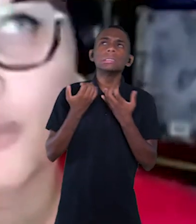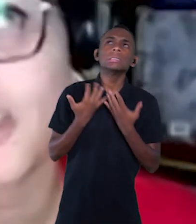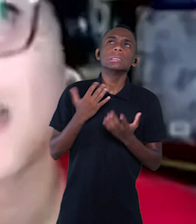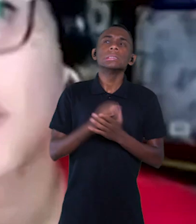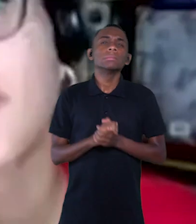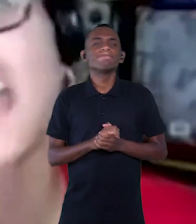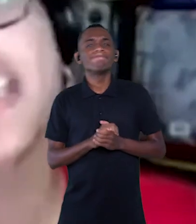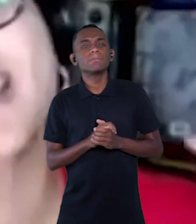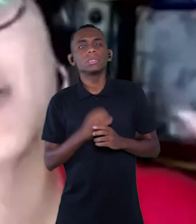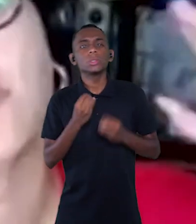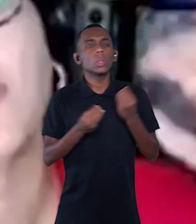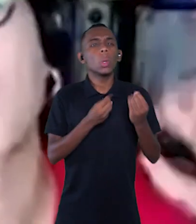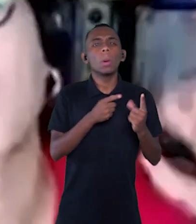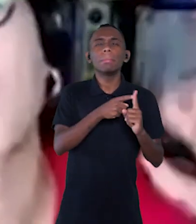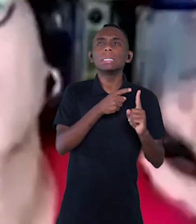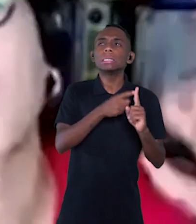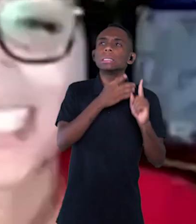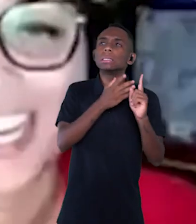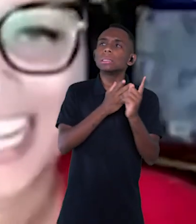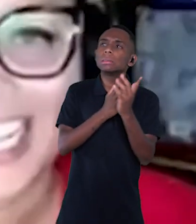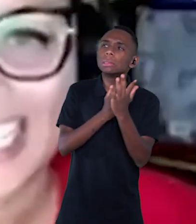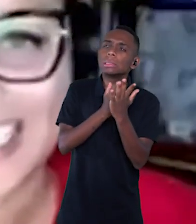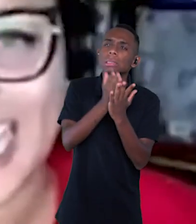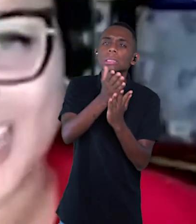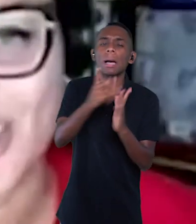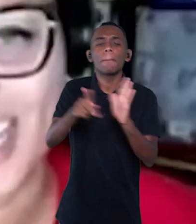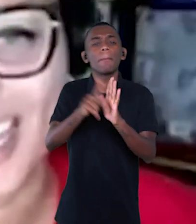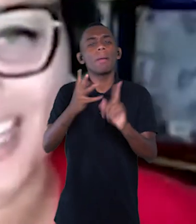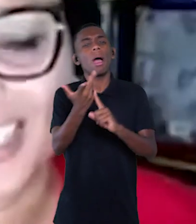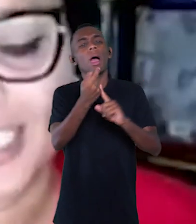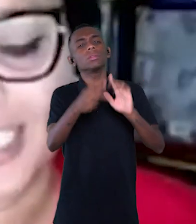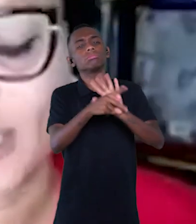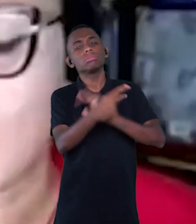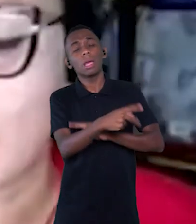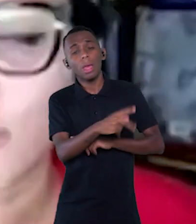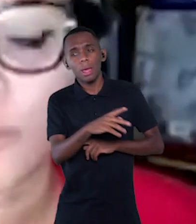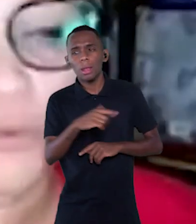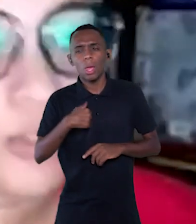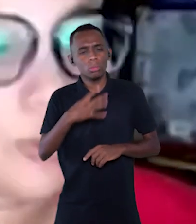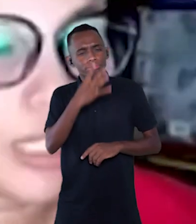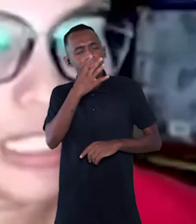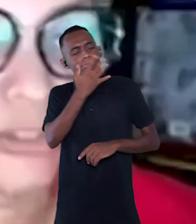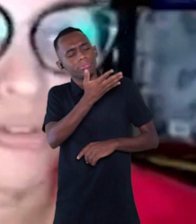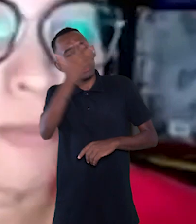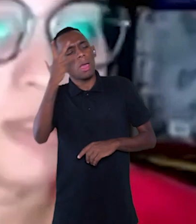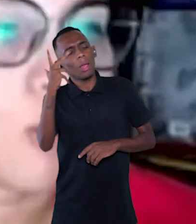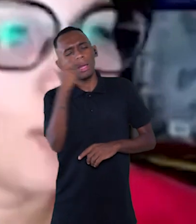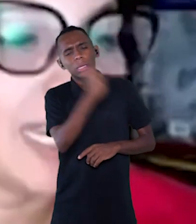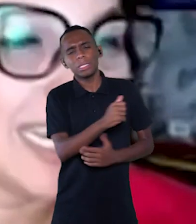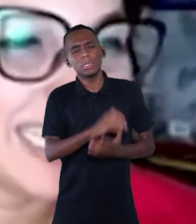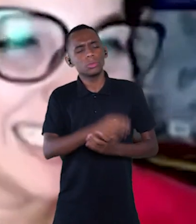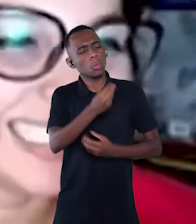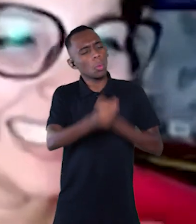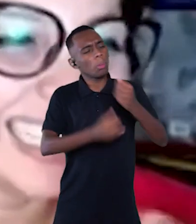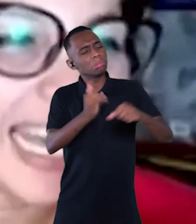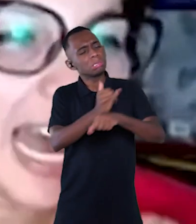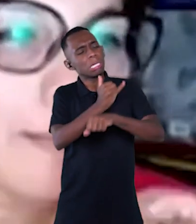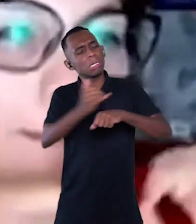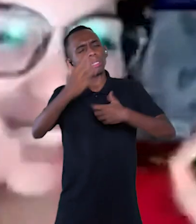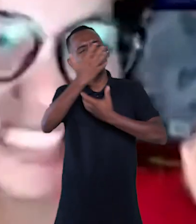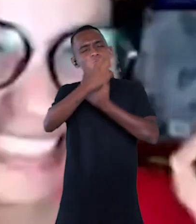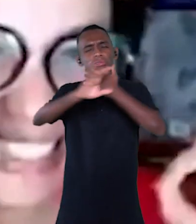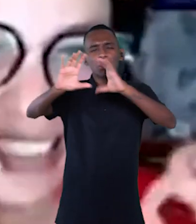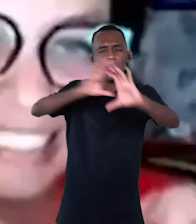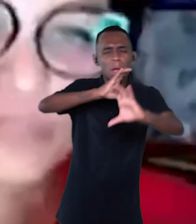como é que eu posso dizer assim, uma direção intuitiva ali da arte dela. Eu acho muito lindo a forma como ela canta,